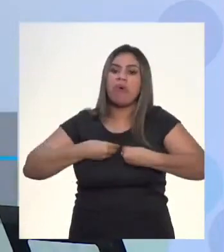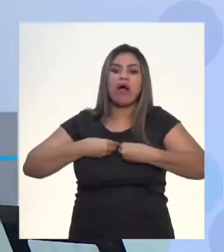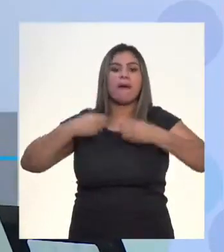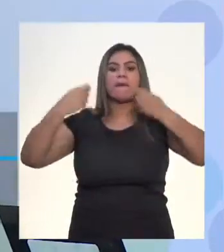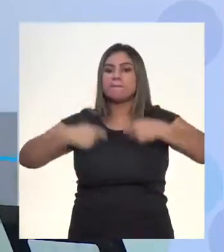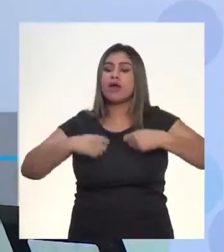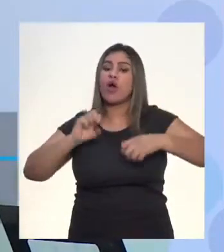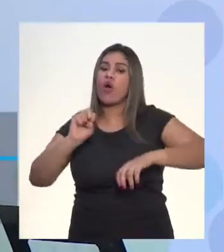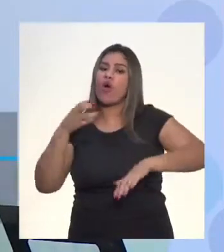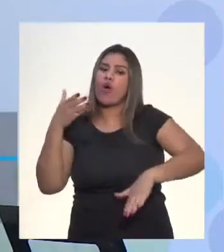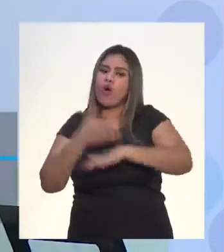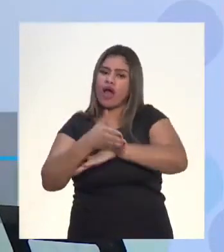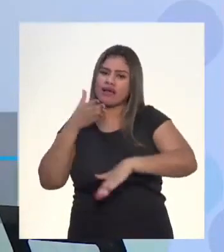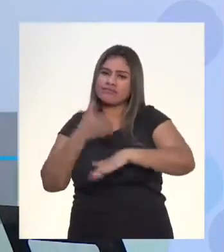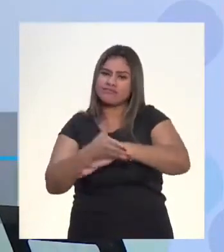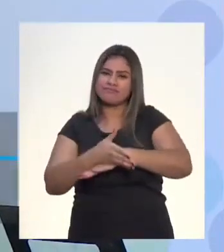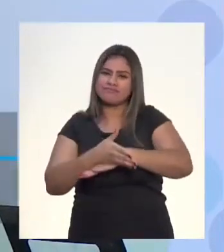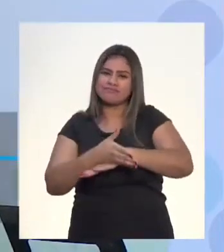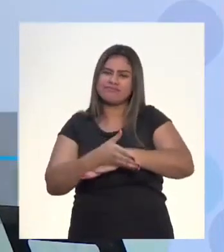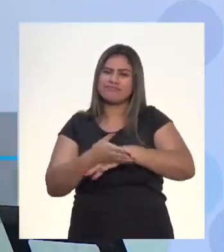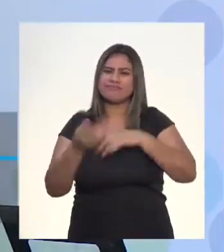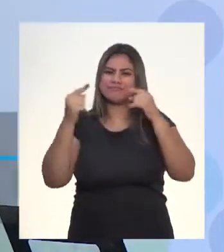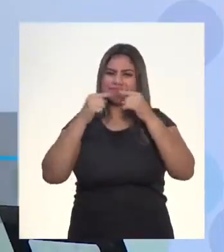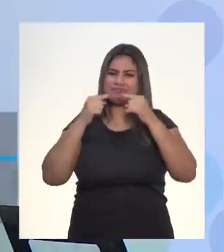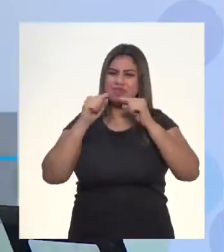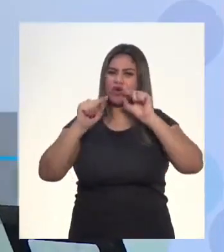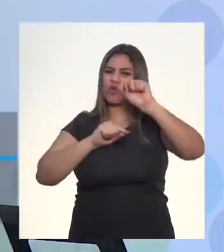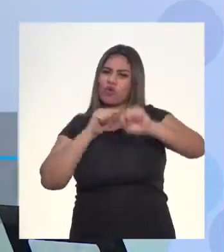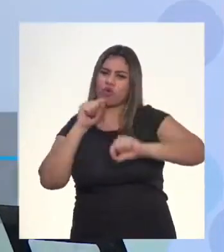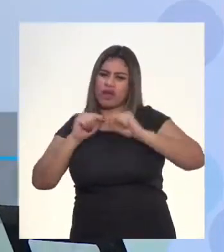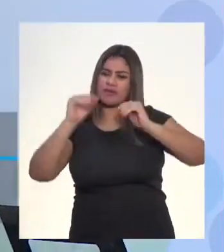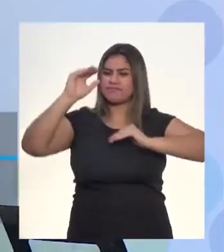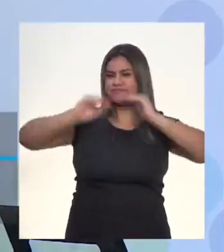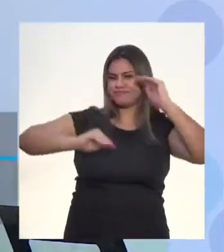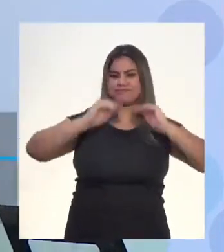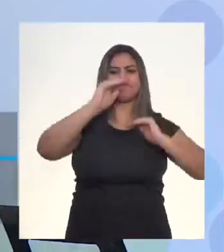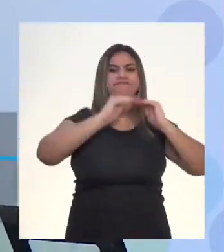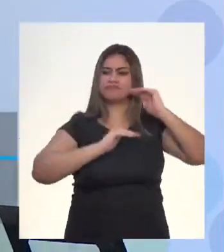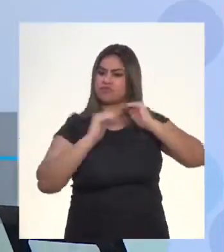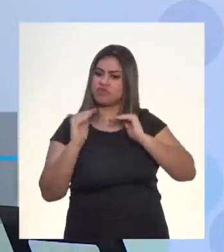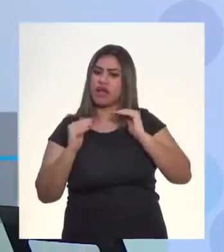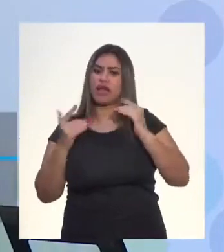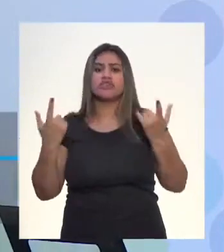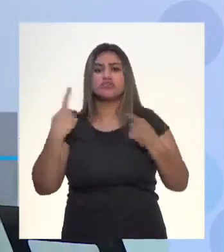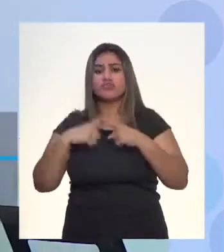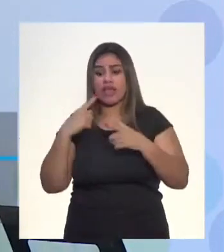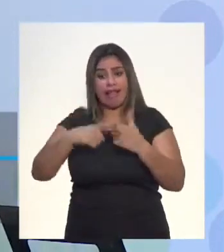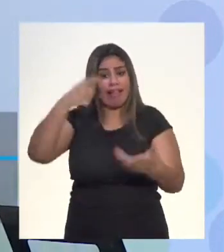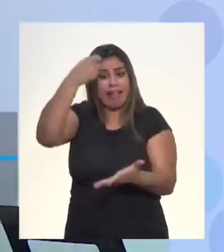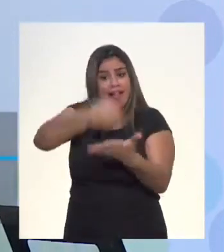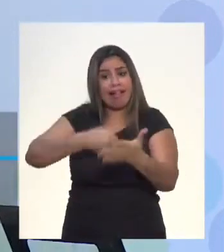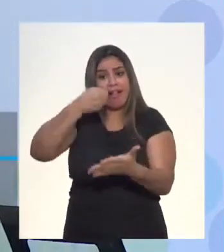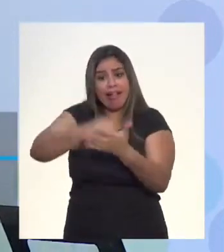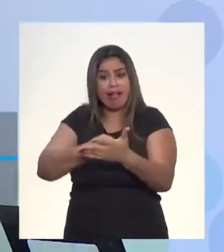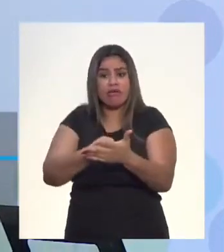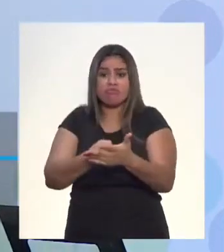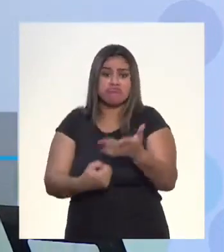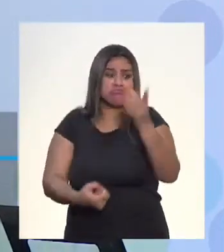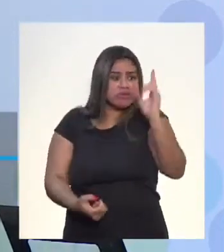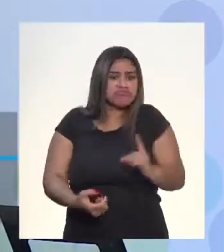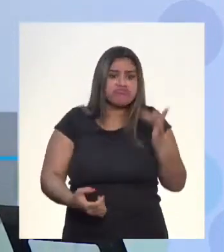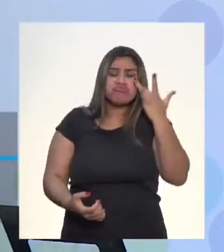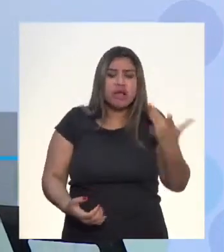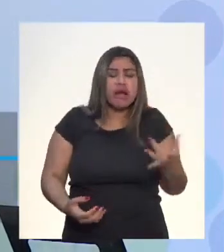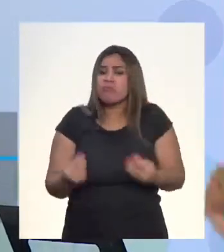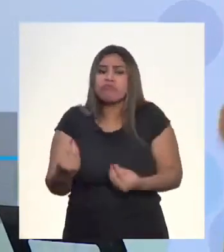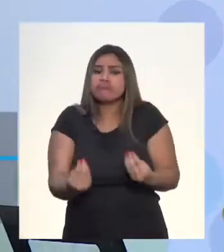ter acesso, também, né, estimula a questão da desigualdade, porque a gente não pode lutar por aquilo que a gente não conhece.